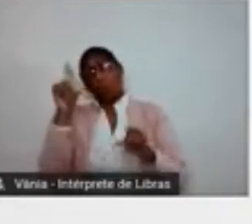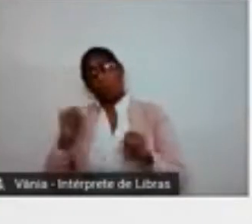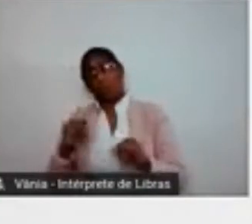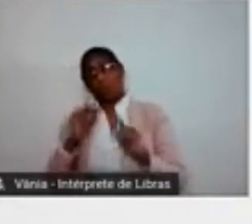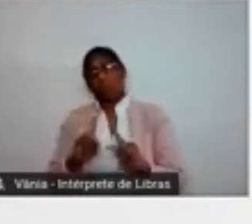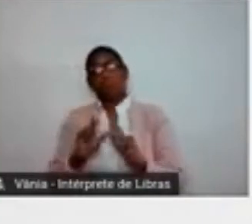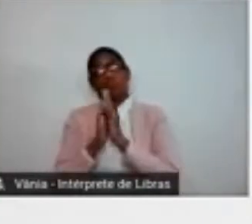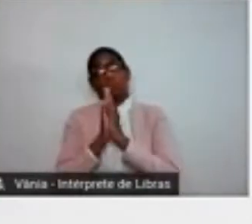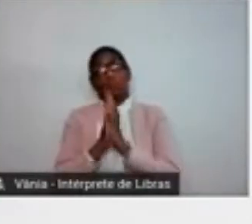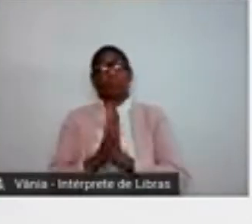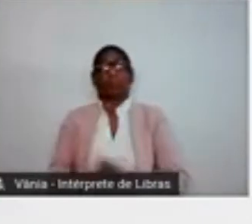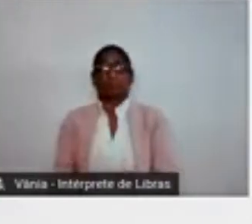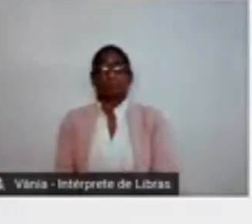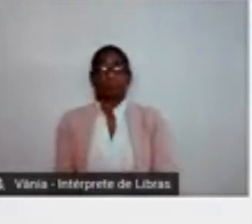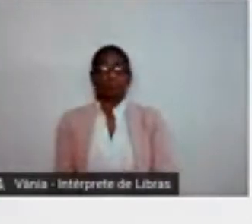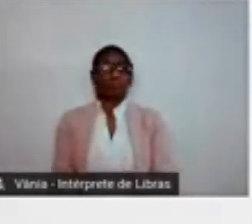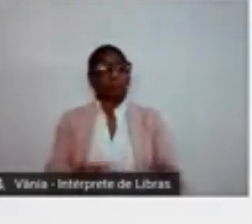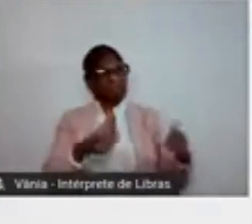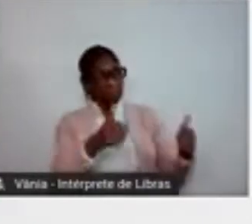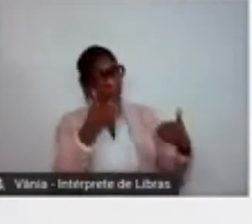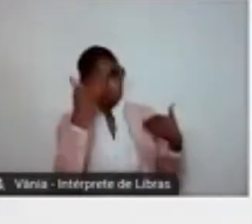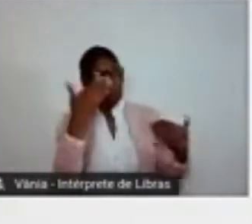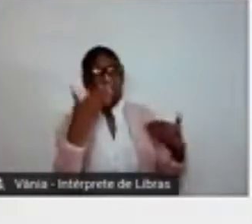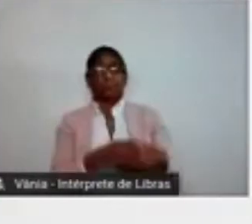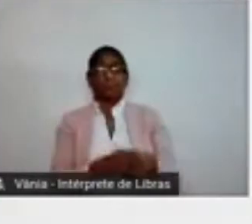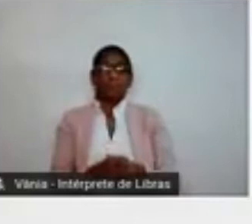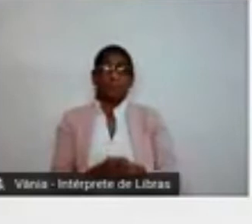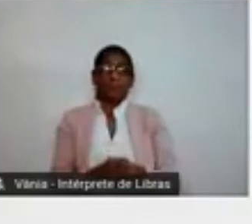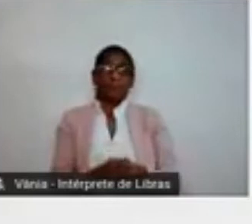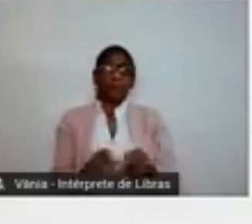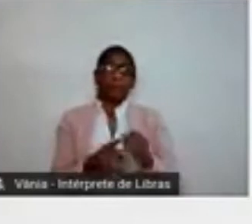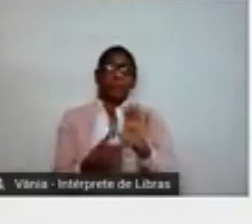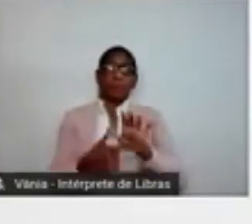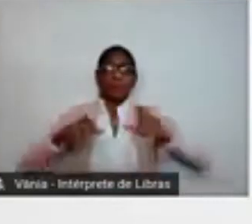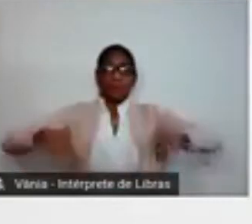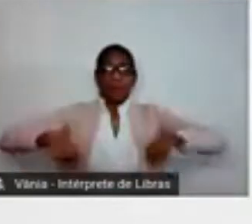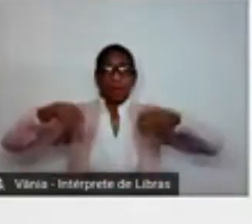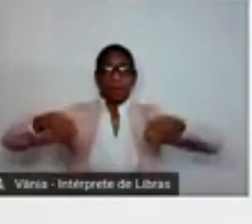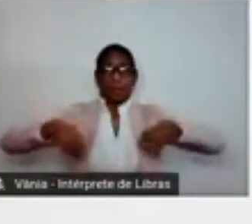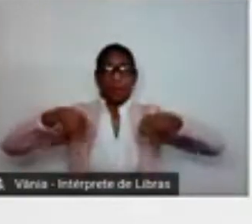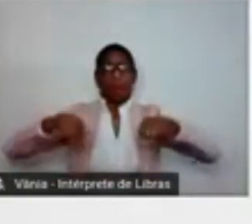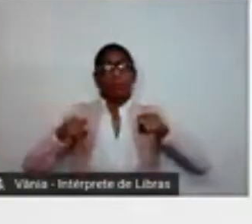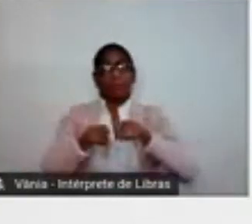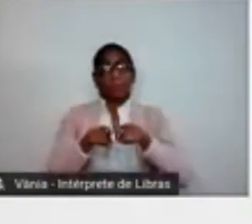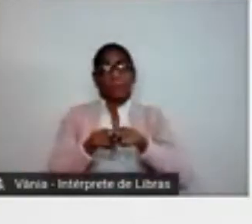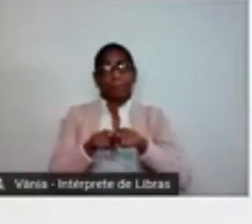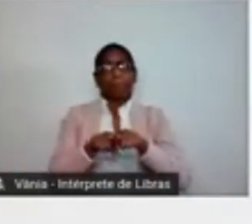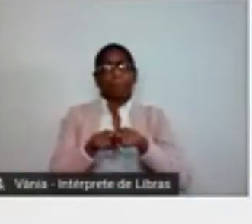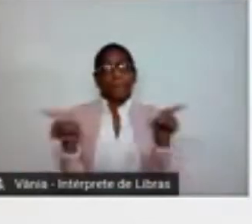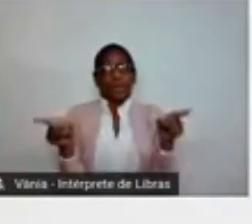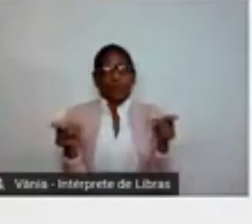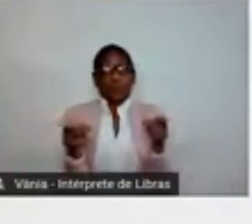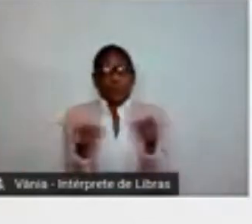semanas. Perfeito. Situação semelhante a gente observa na região de Canoas, aqui, que também teve uma redução menor